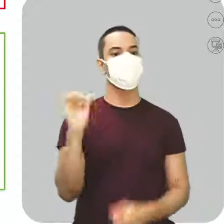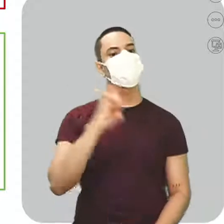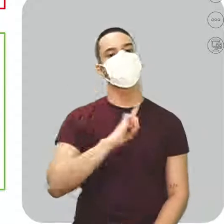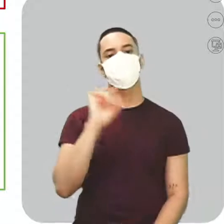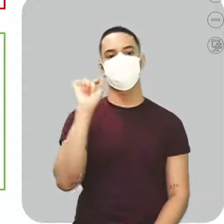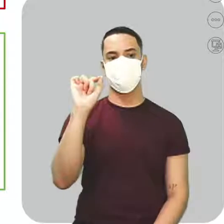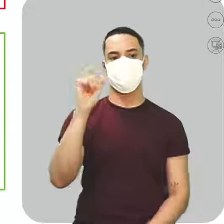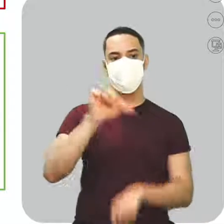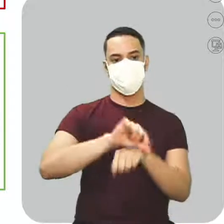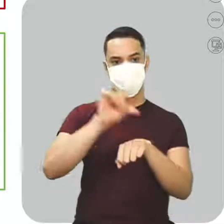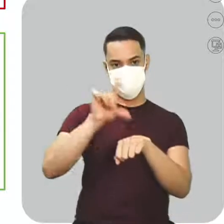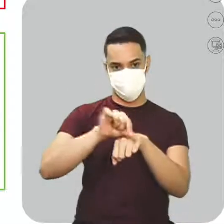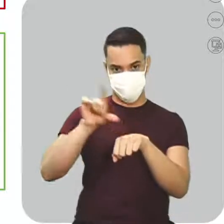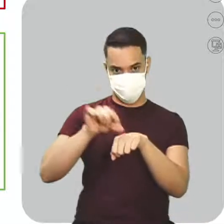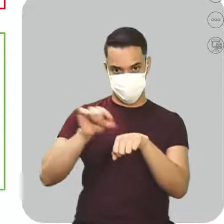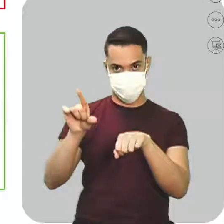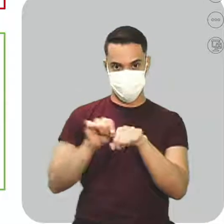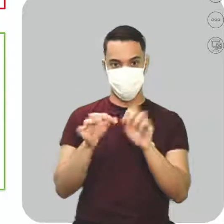tenho argumento